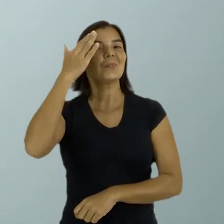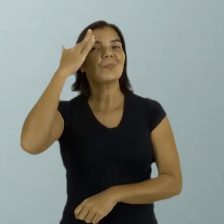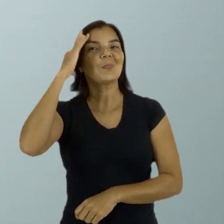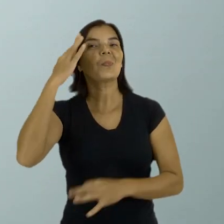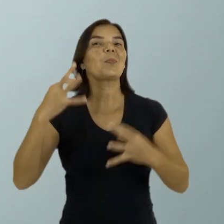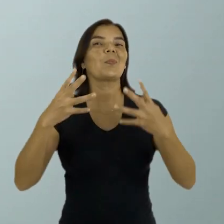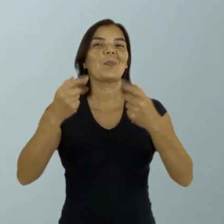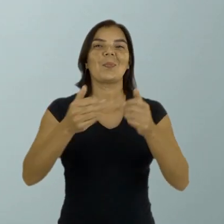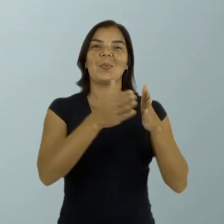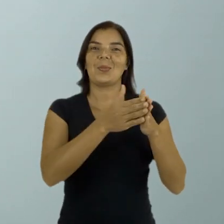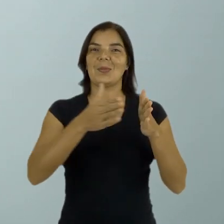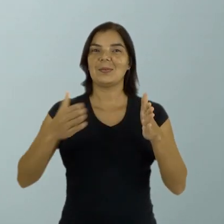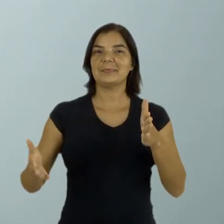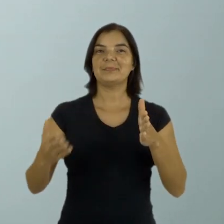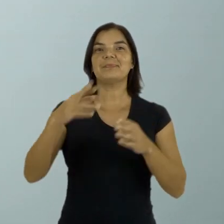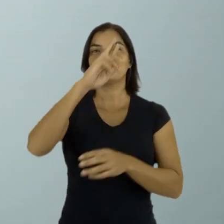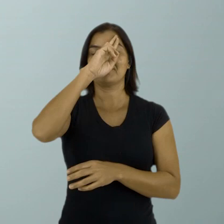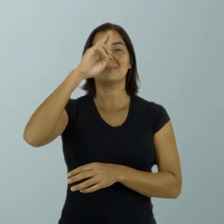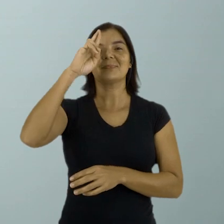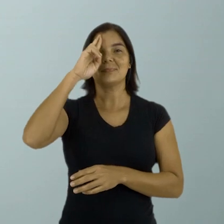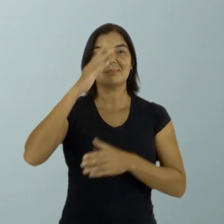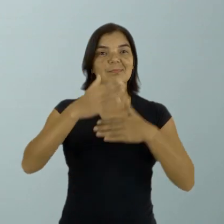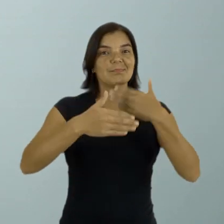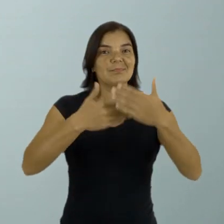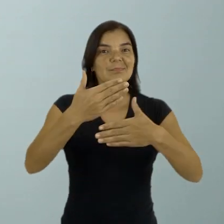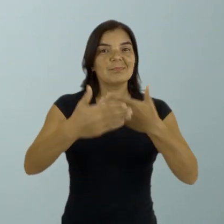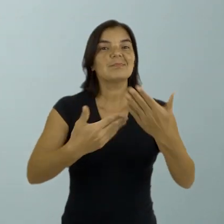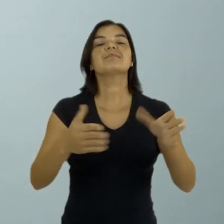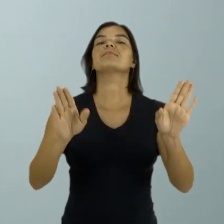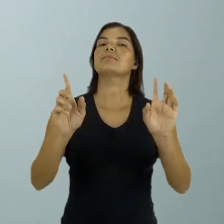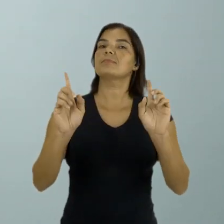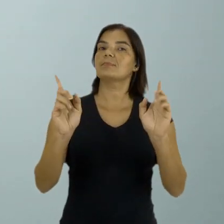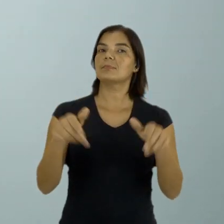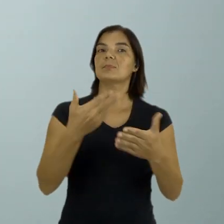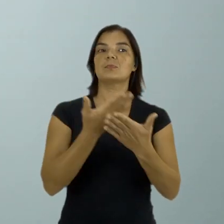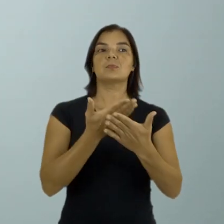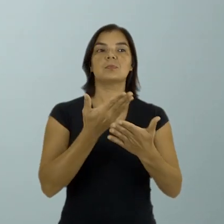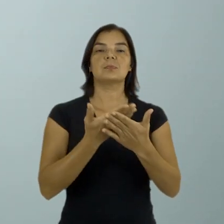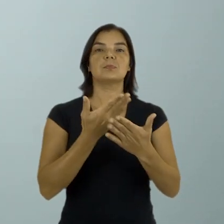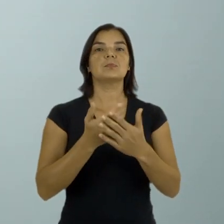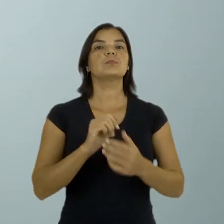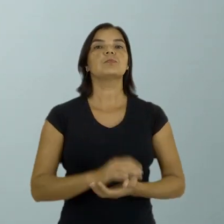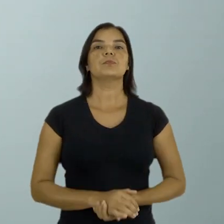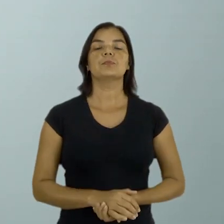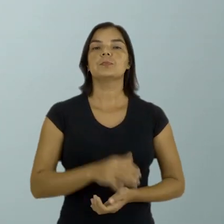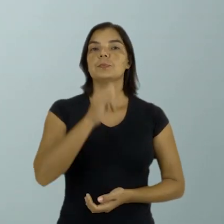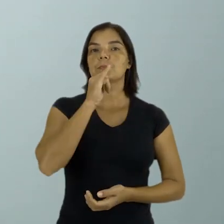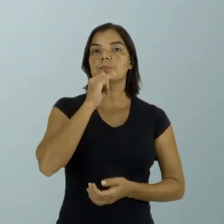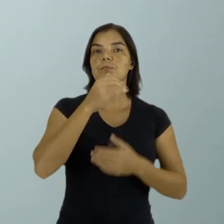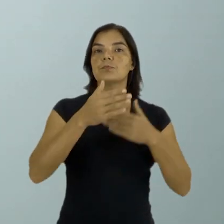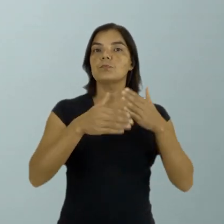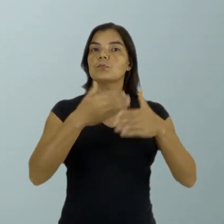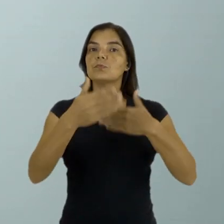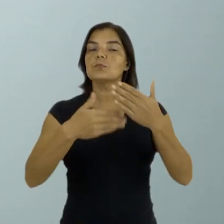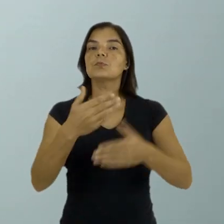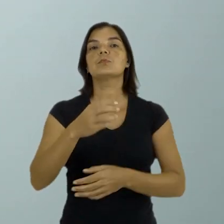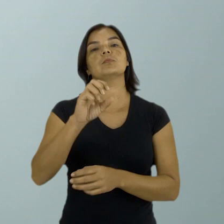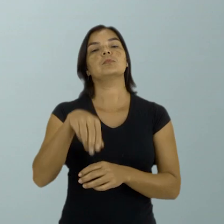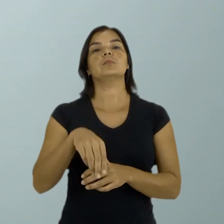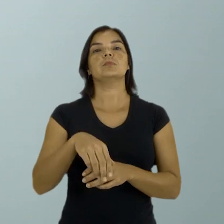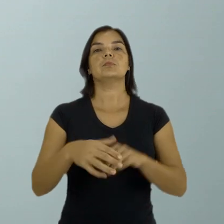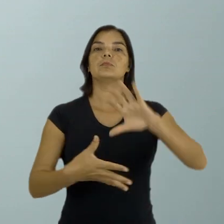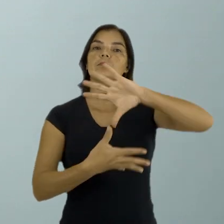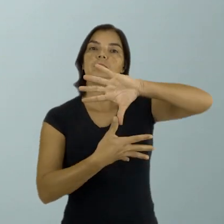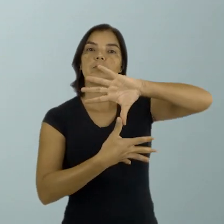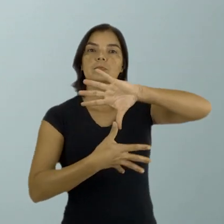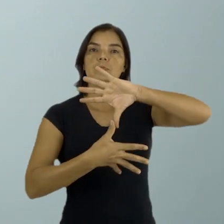todos os outros processos históricos que vêm em seguida, que no caso, nas próximas aulas, nós vamos estudar, como o processo de emancipação da América